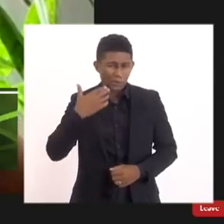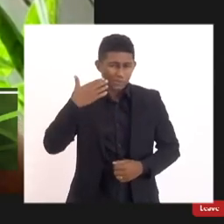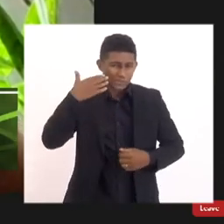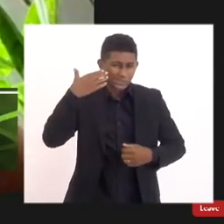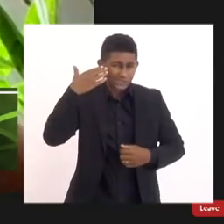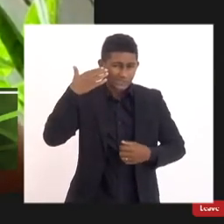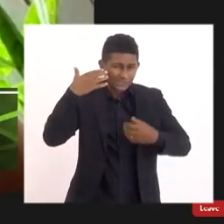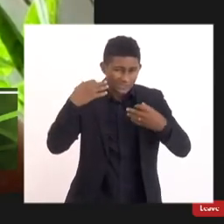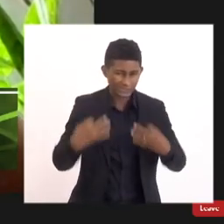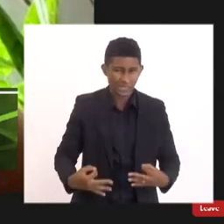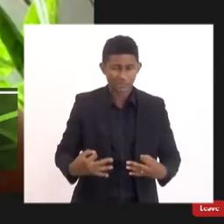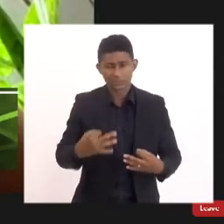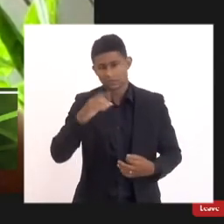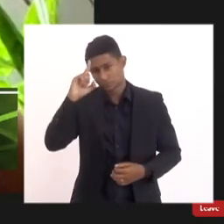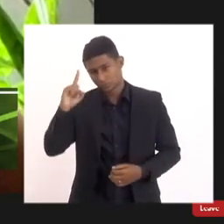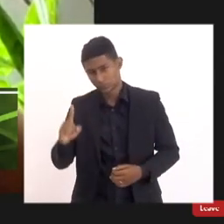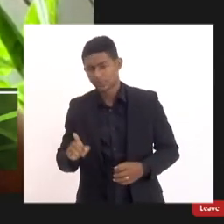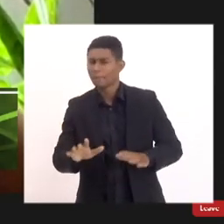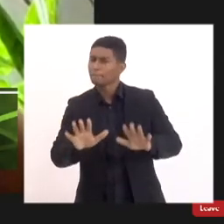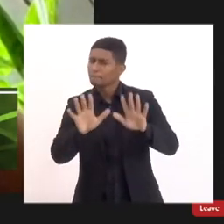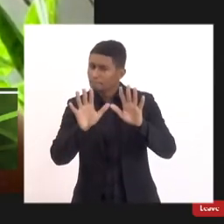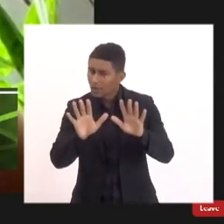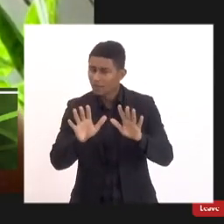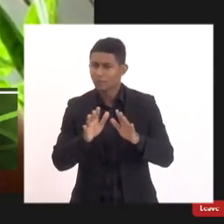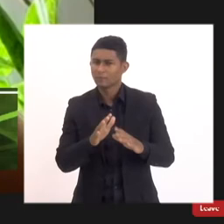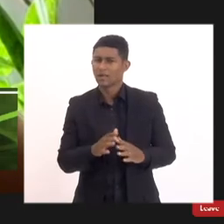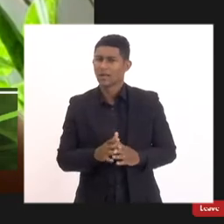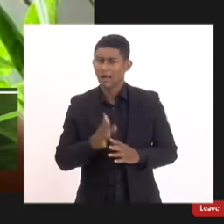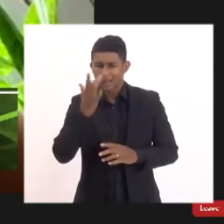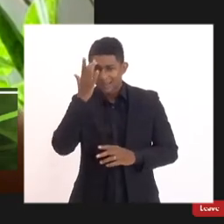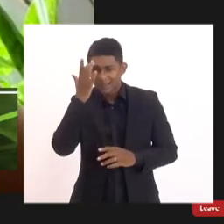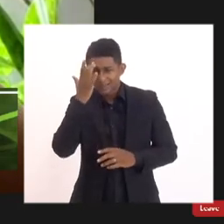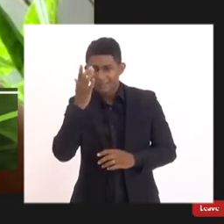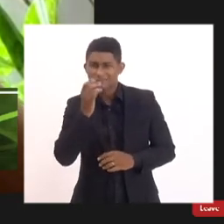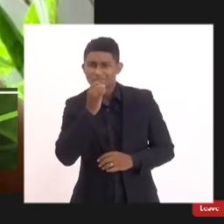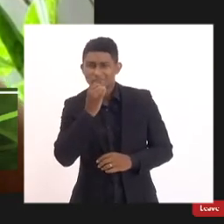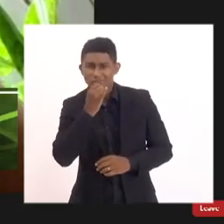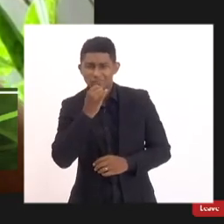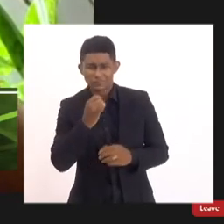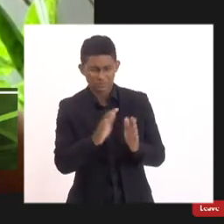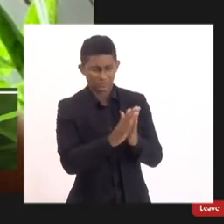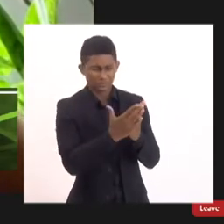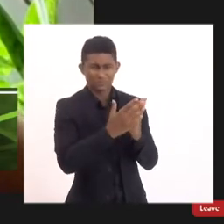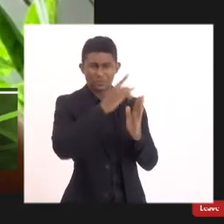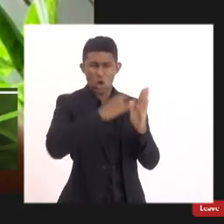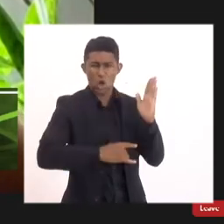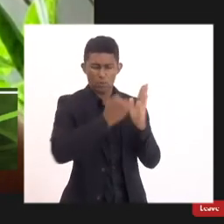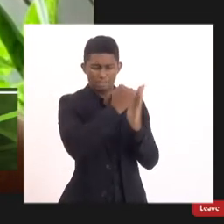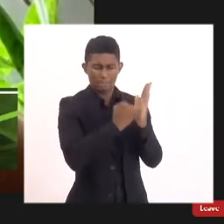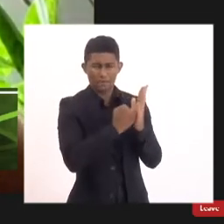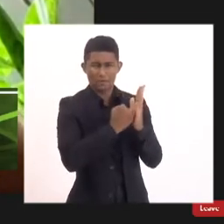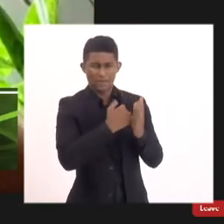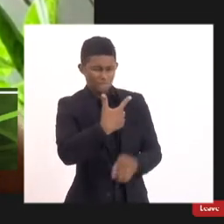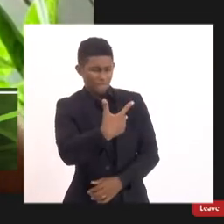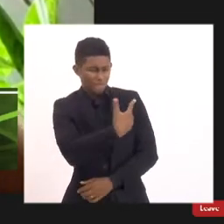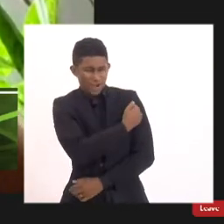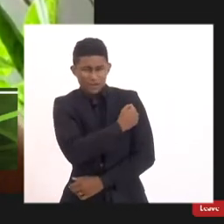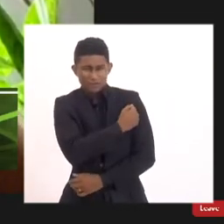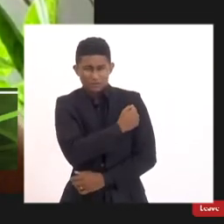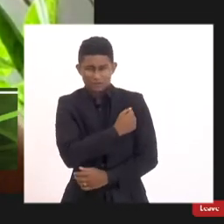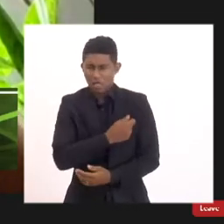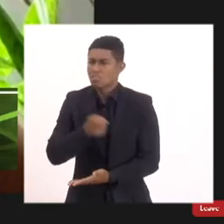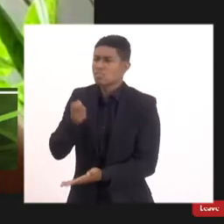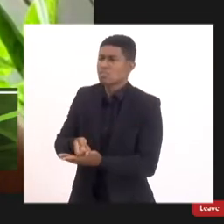mas me parece que não pode ser cobrado atestado de vacinação, comprovante de vacinação.